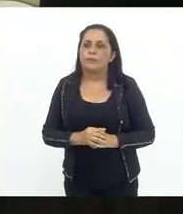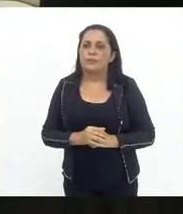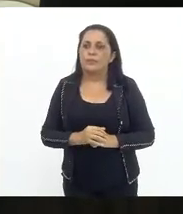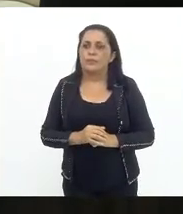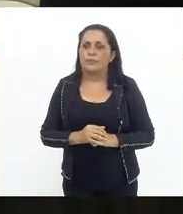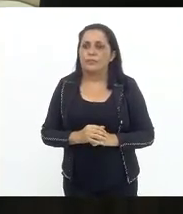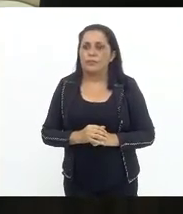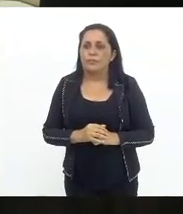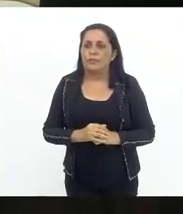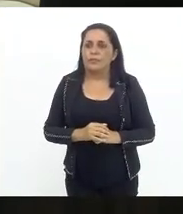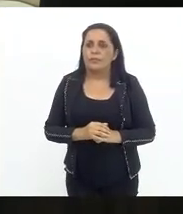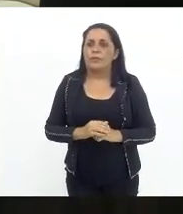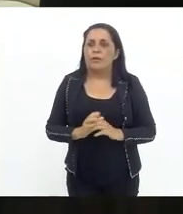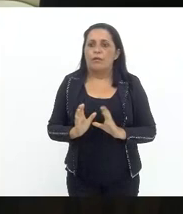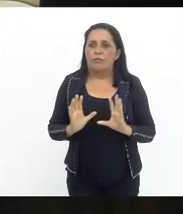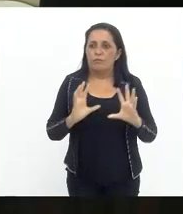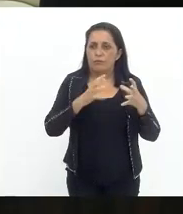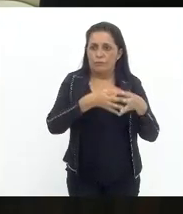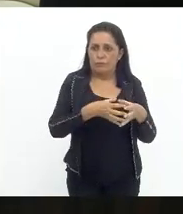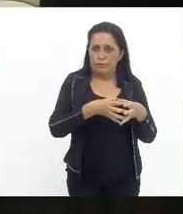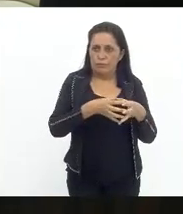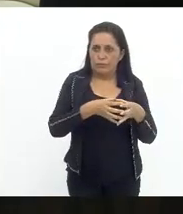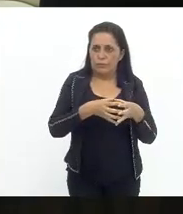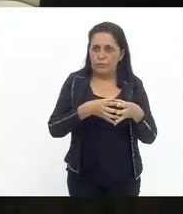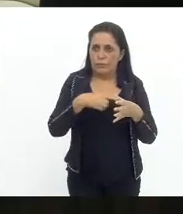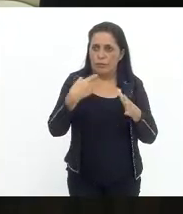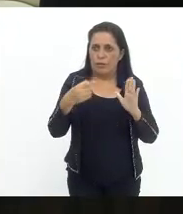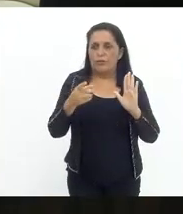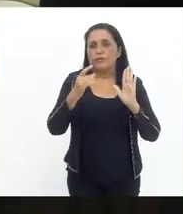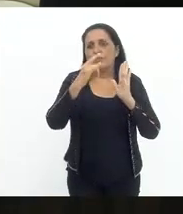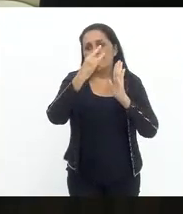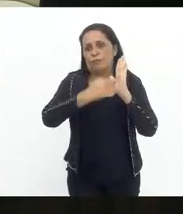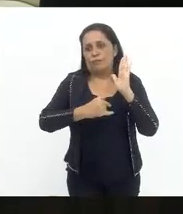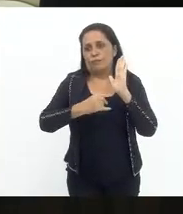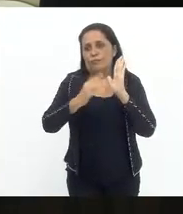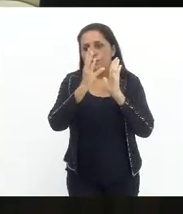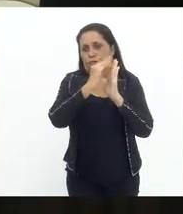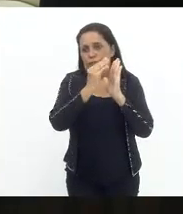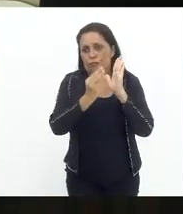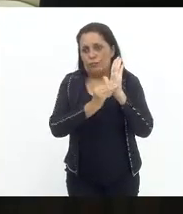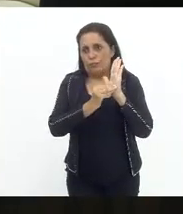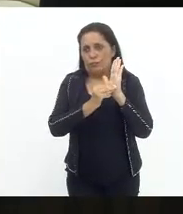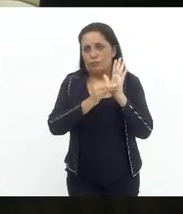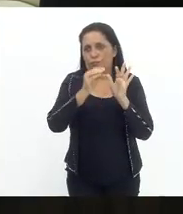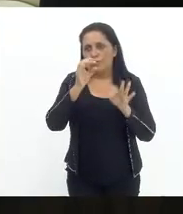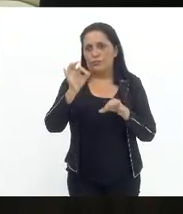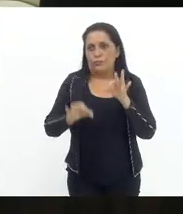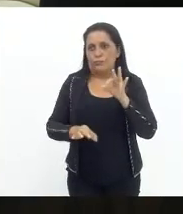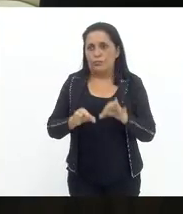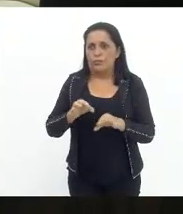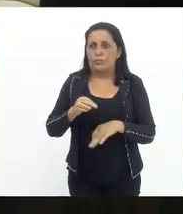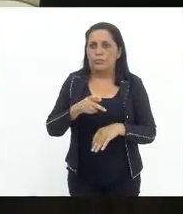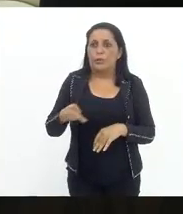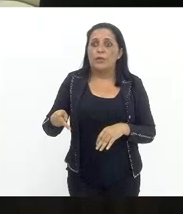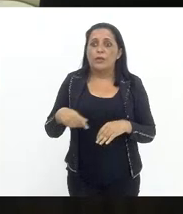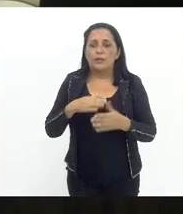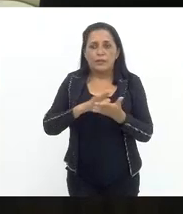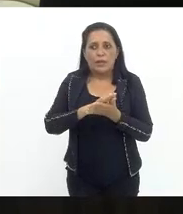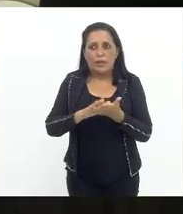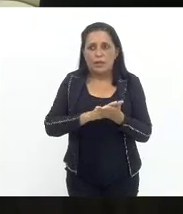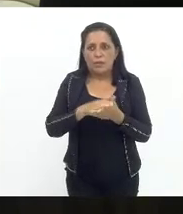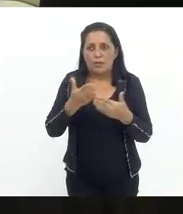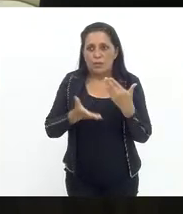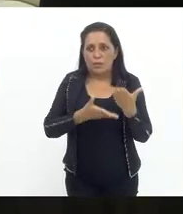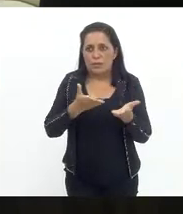Então, retorna às comissões e voltará à pauta após a audiência pública. Nada mais a tratar na primeira sessão extraordinária do dia, mesmo